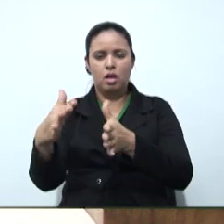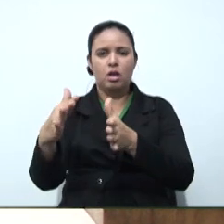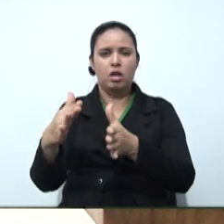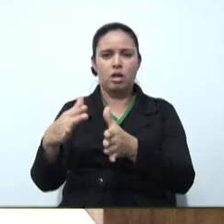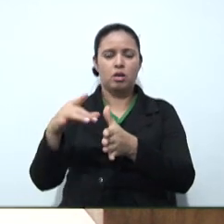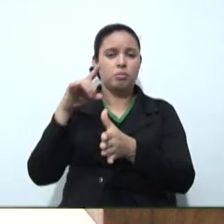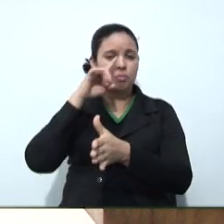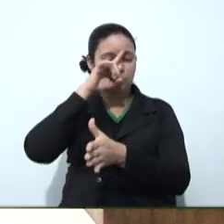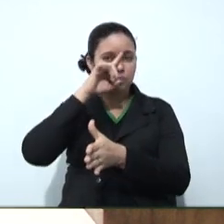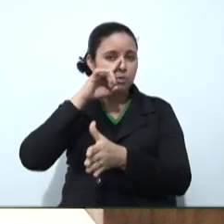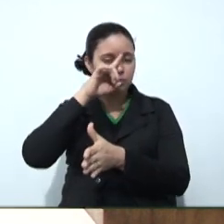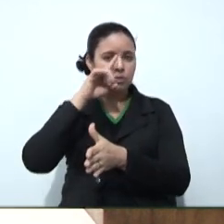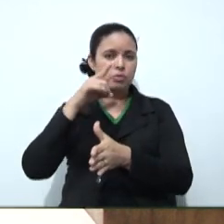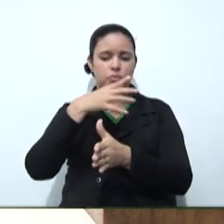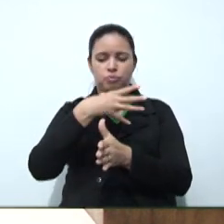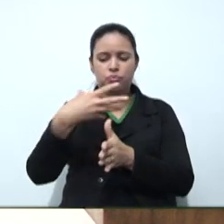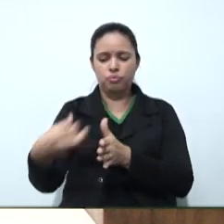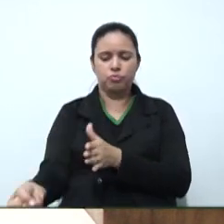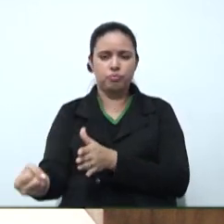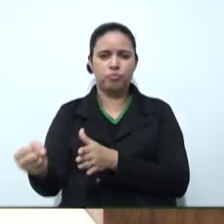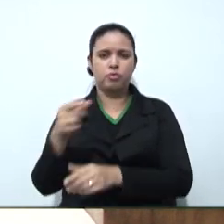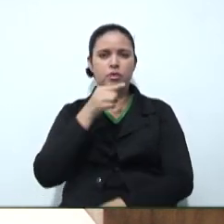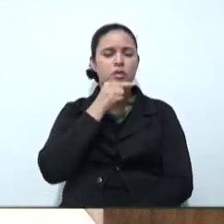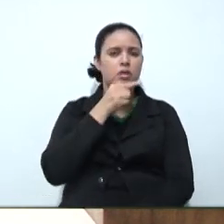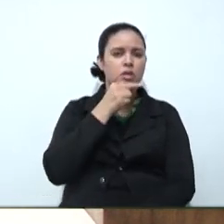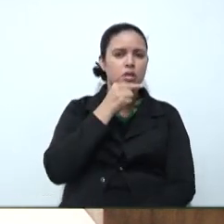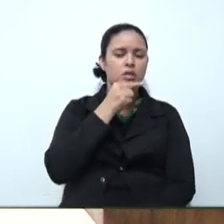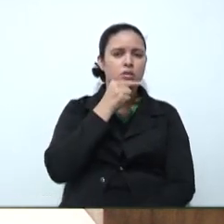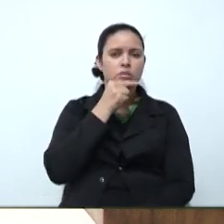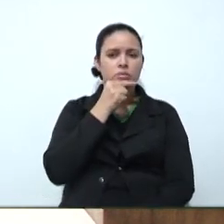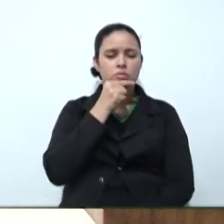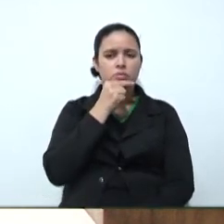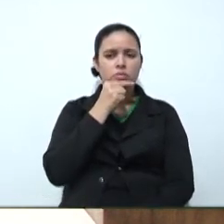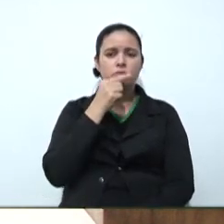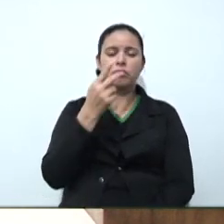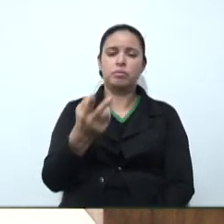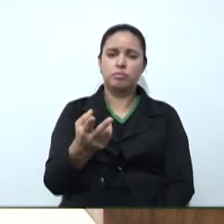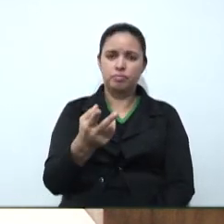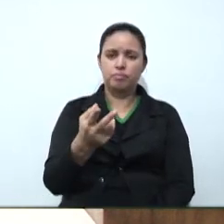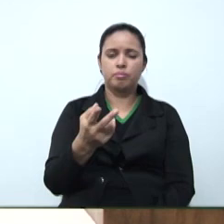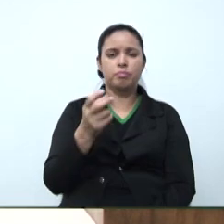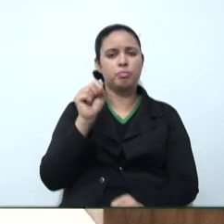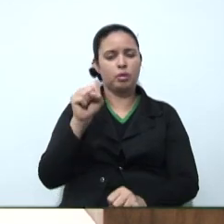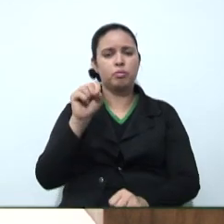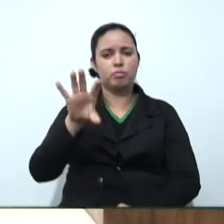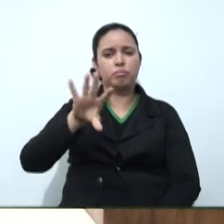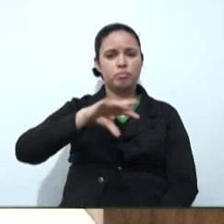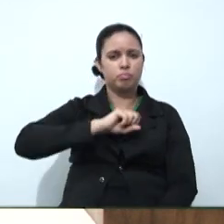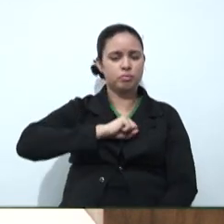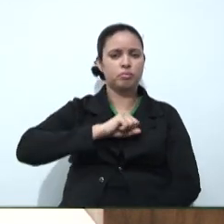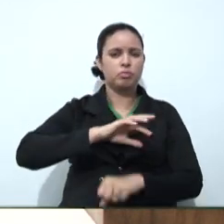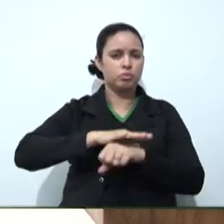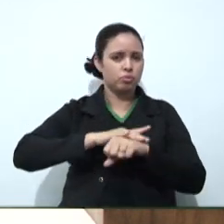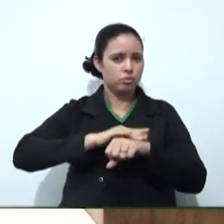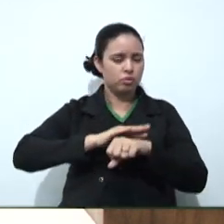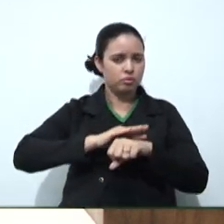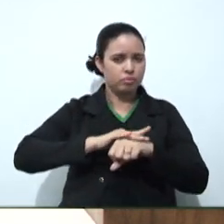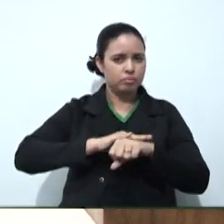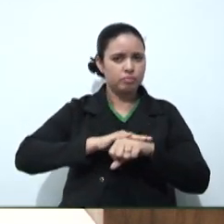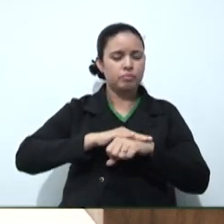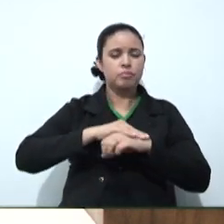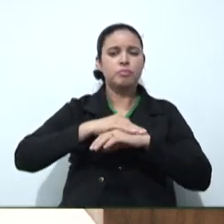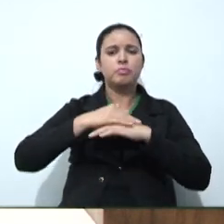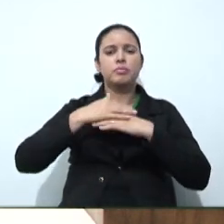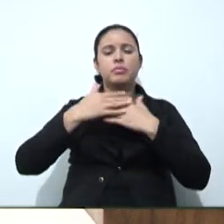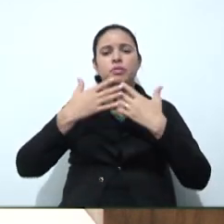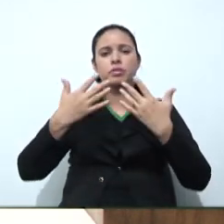nas universidades, no campo, não é? Com capacidade de causar doenças, né? Com várias pesquisas